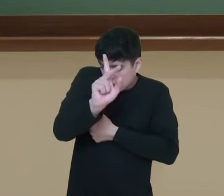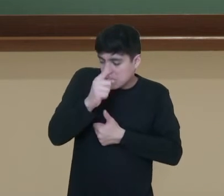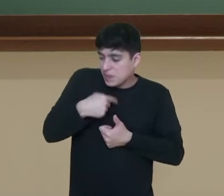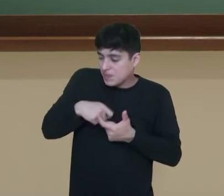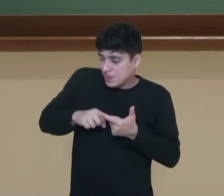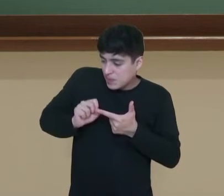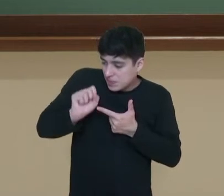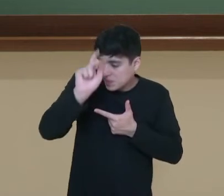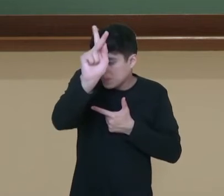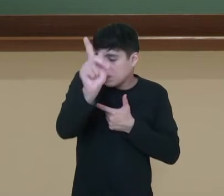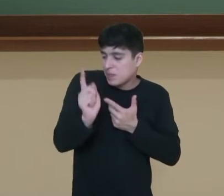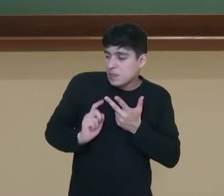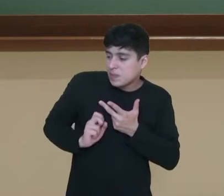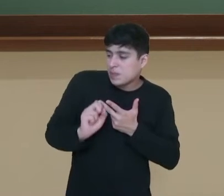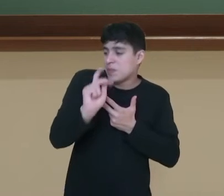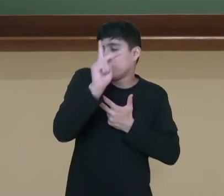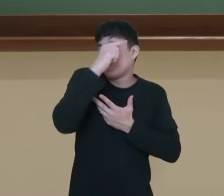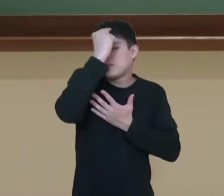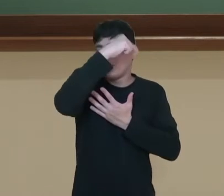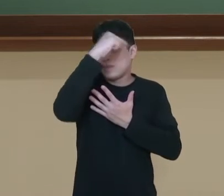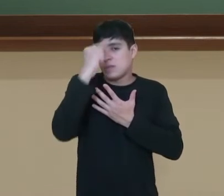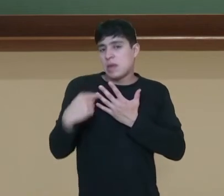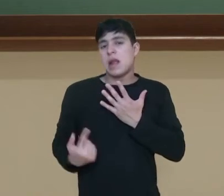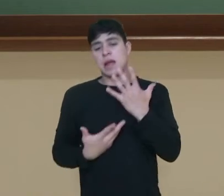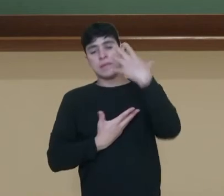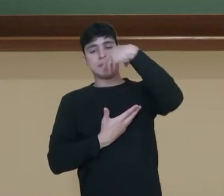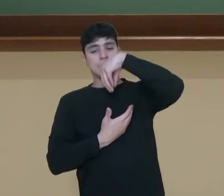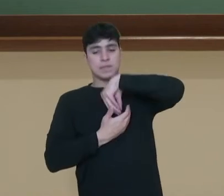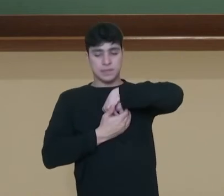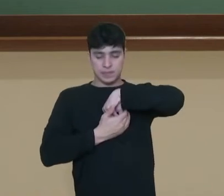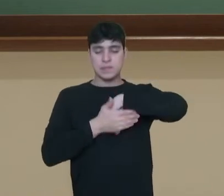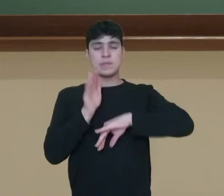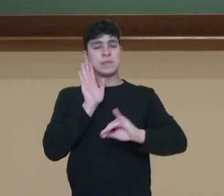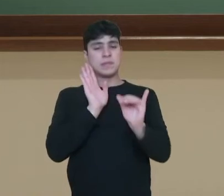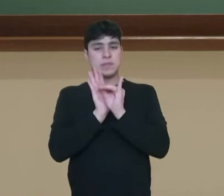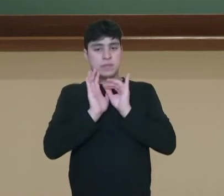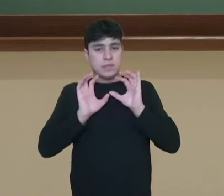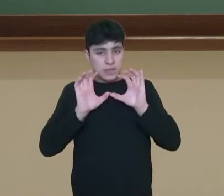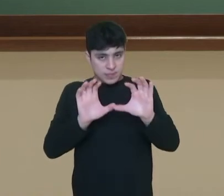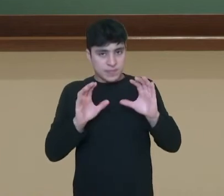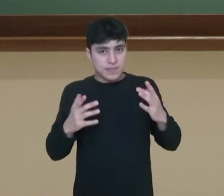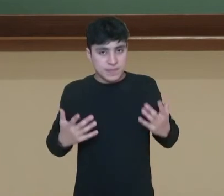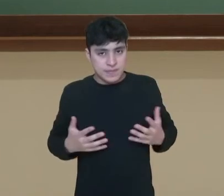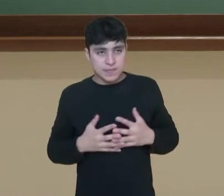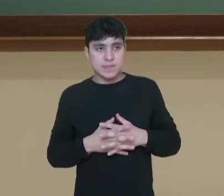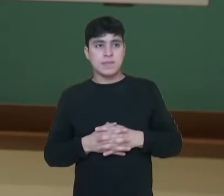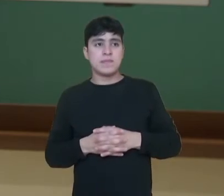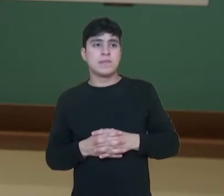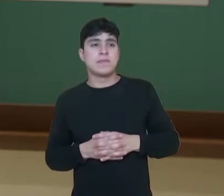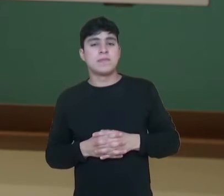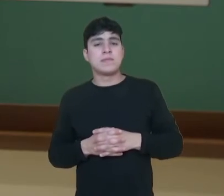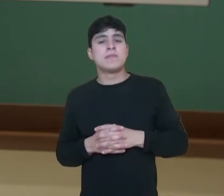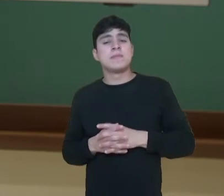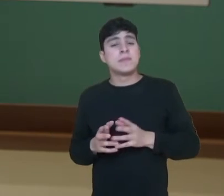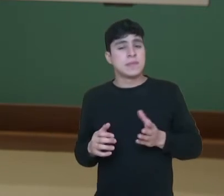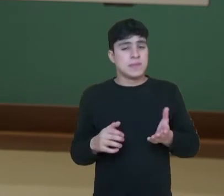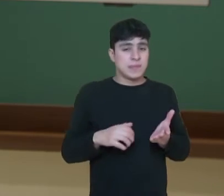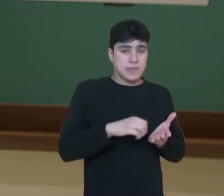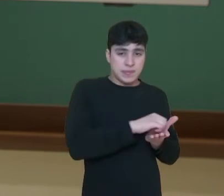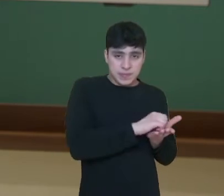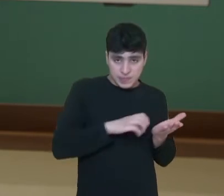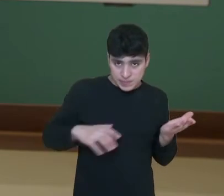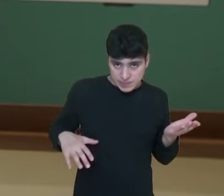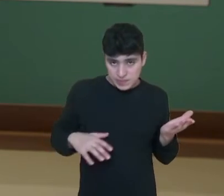nossas formas de aprender, etc. E sendo sinceros e críticos. Vamos de mais uma